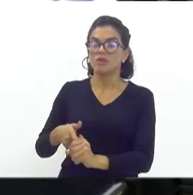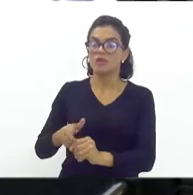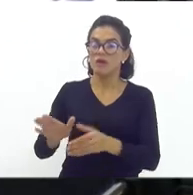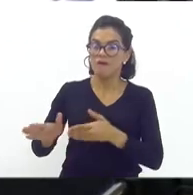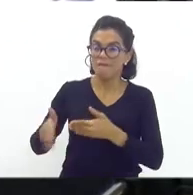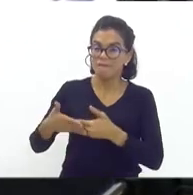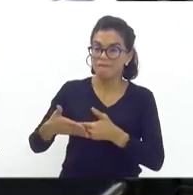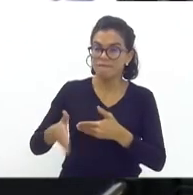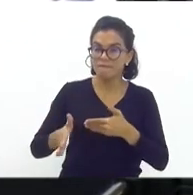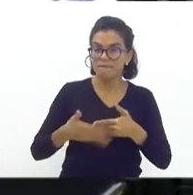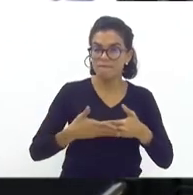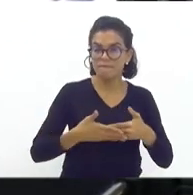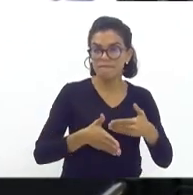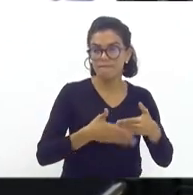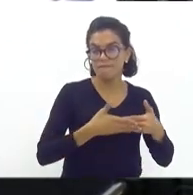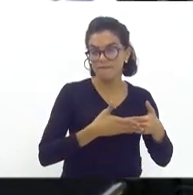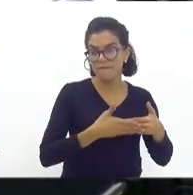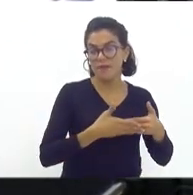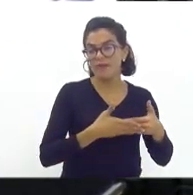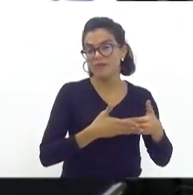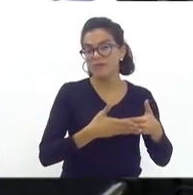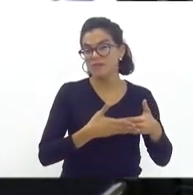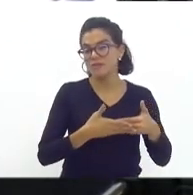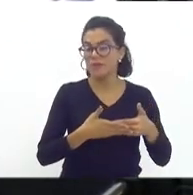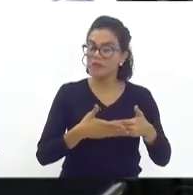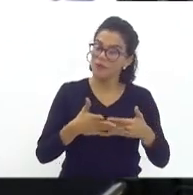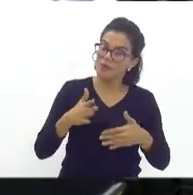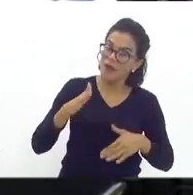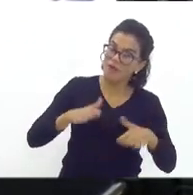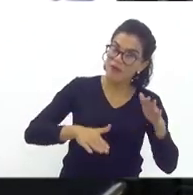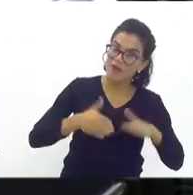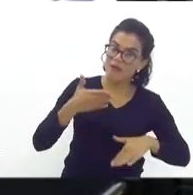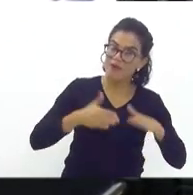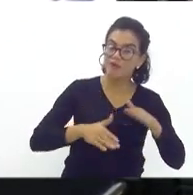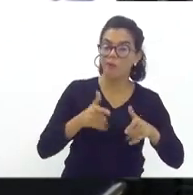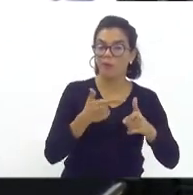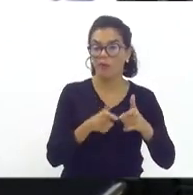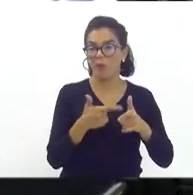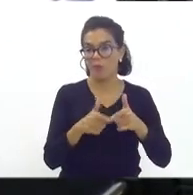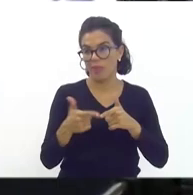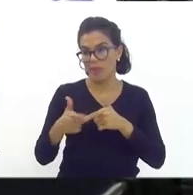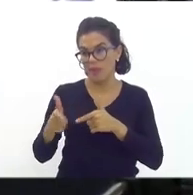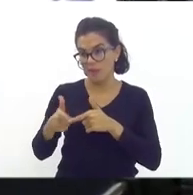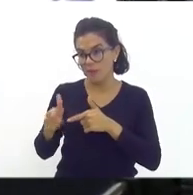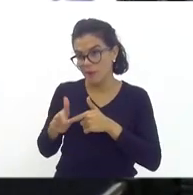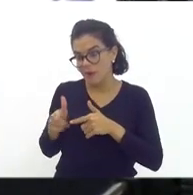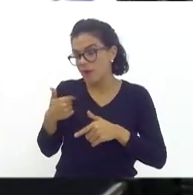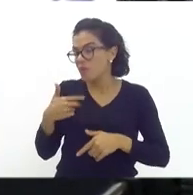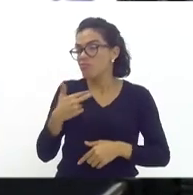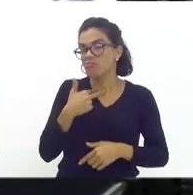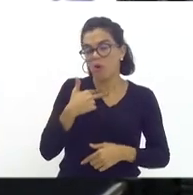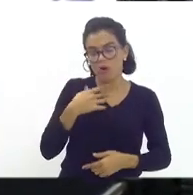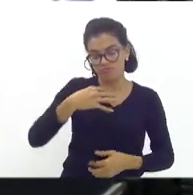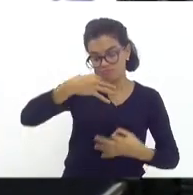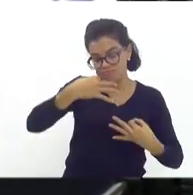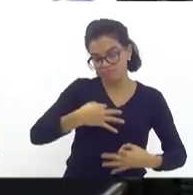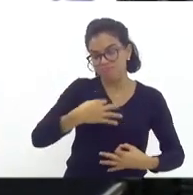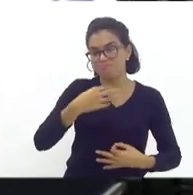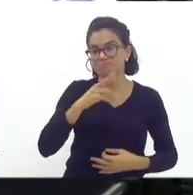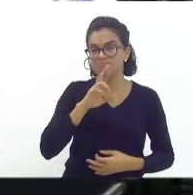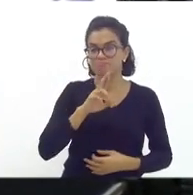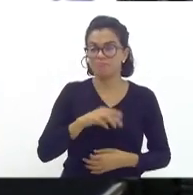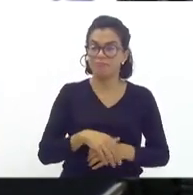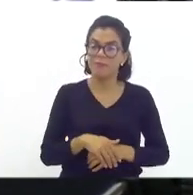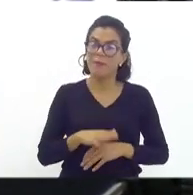fechados com possíveis lesões a gente não pode afirmar aqui e